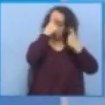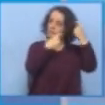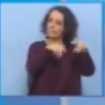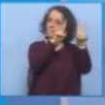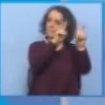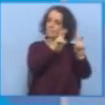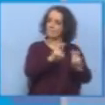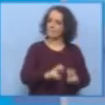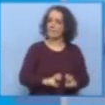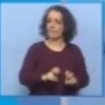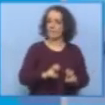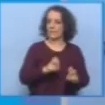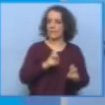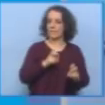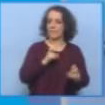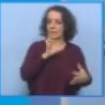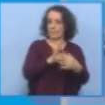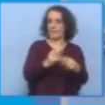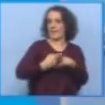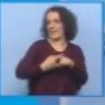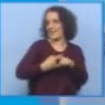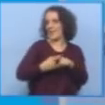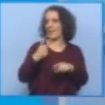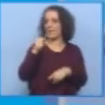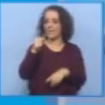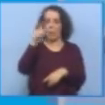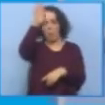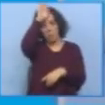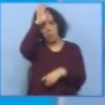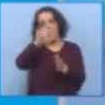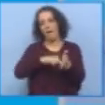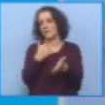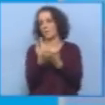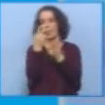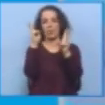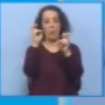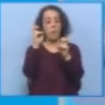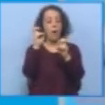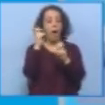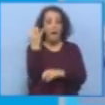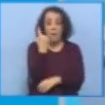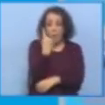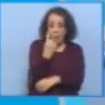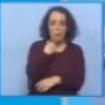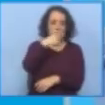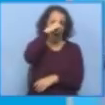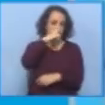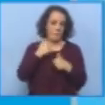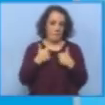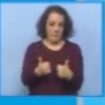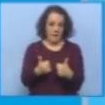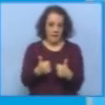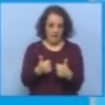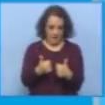que eram sempre muito interessantes que o Papa arranjava para cada um dos encontros. Há uma delas que eu ainda me lembro